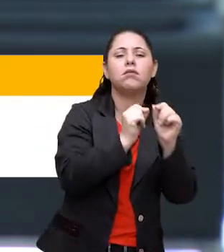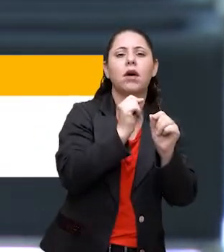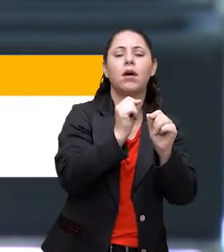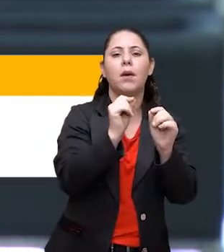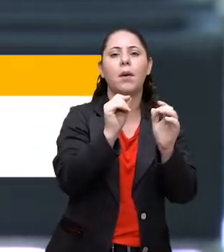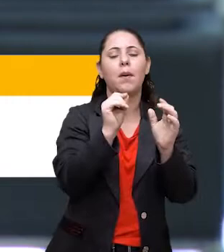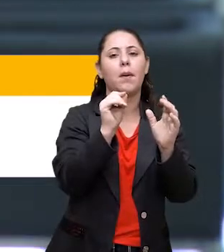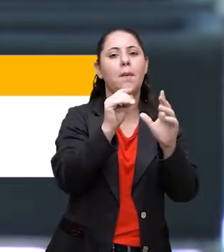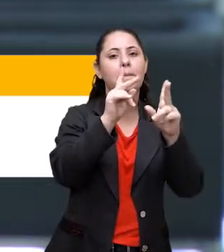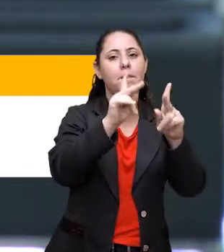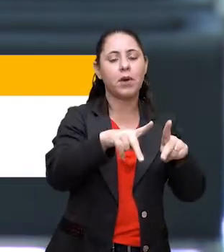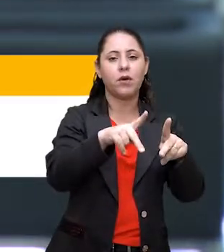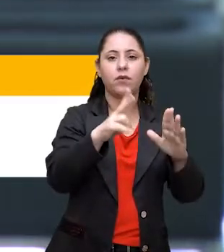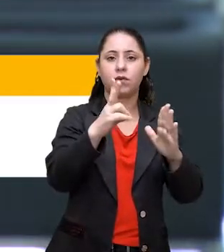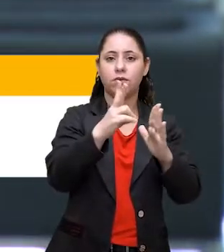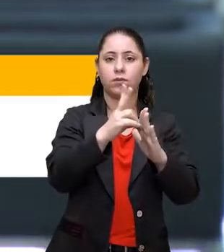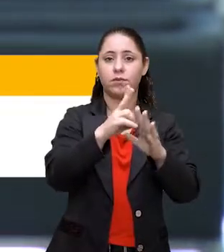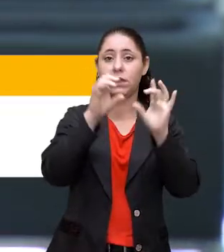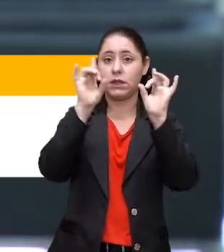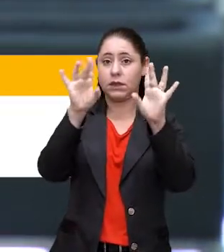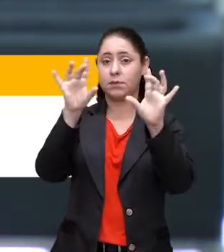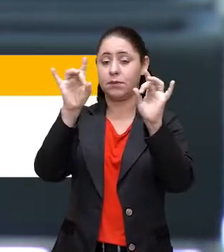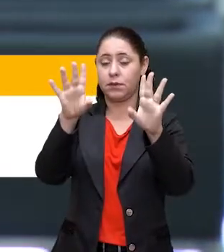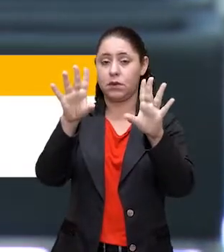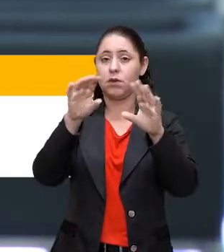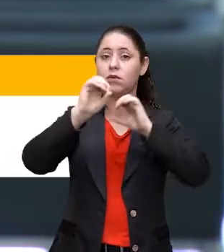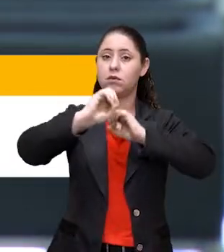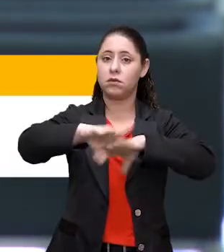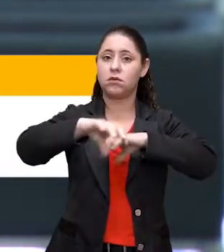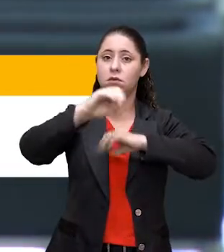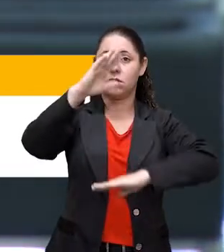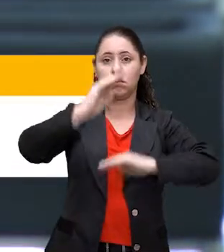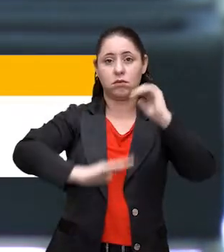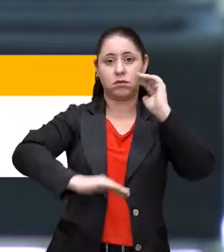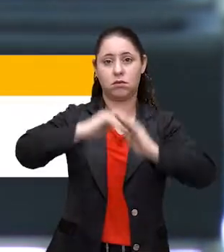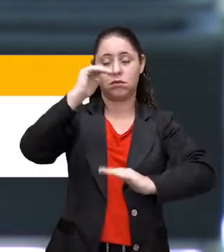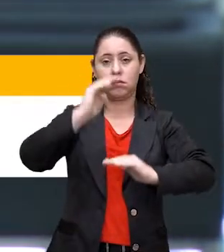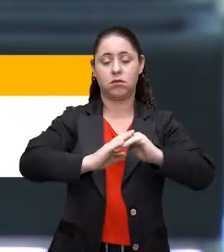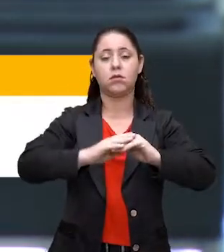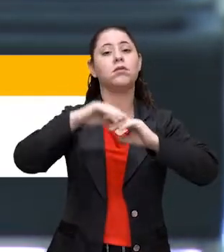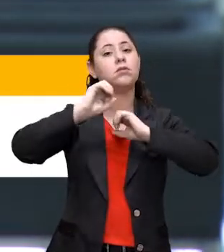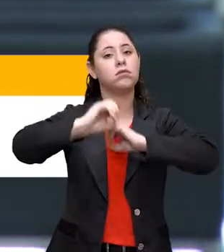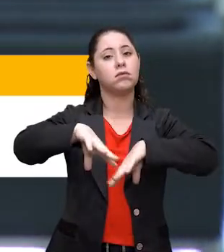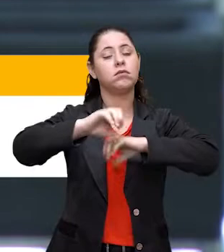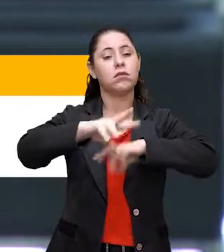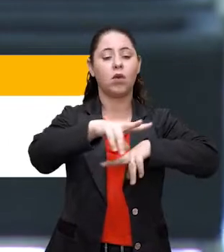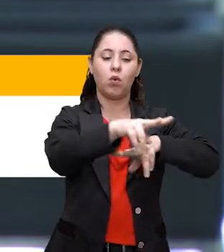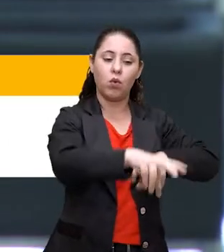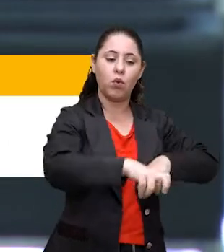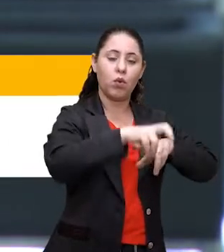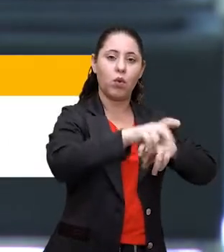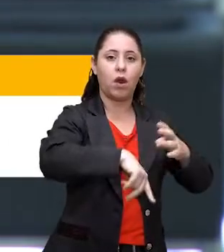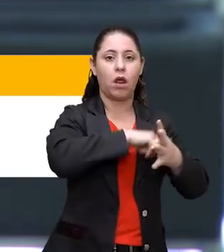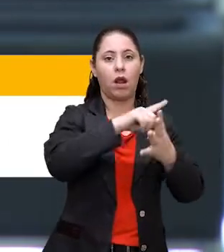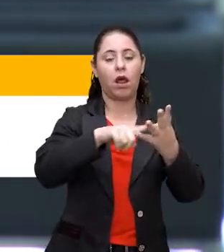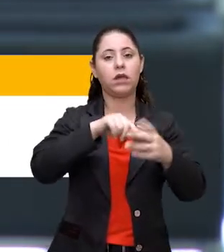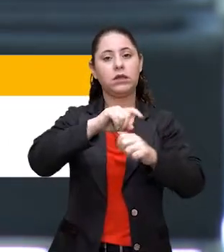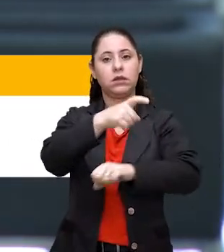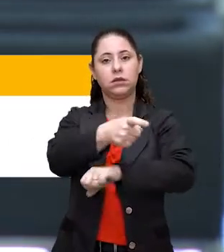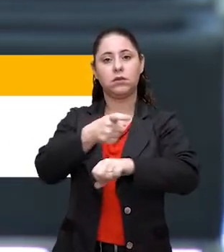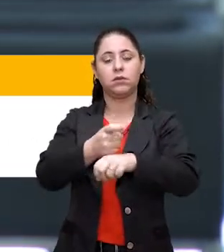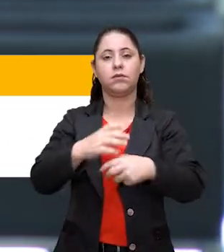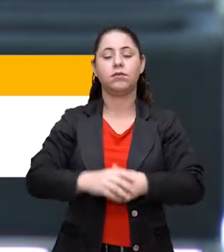à educação dos povos indígenas, à educação especial, à educação profissional, à educação do campo